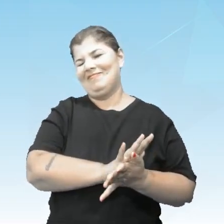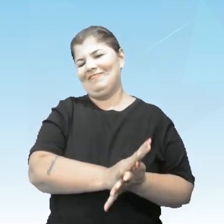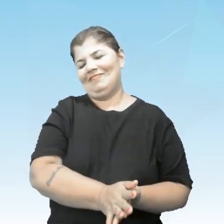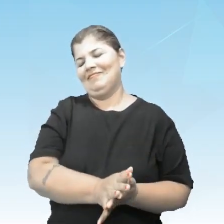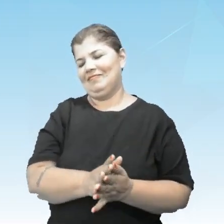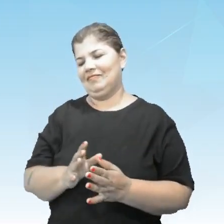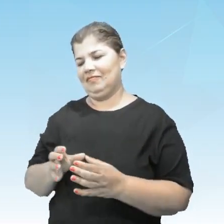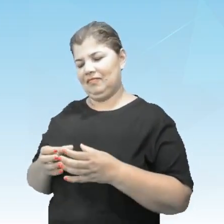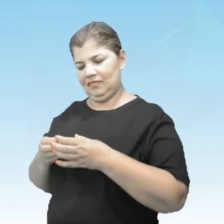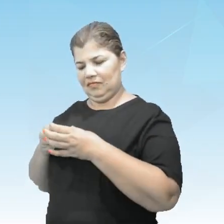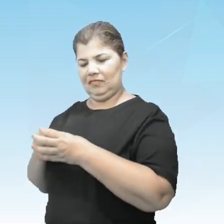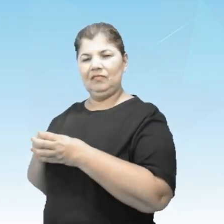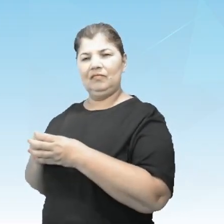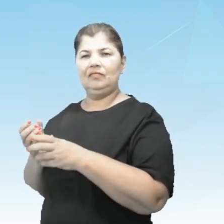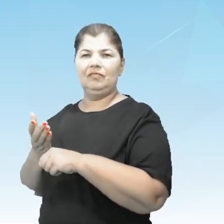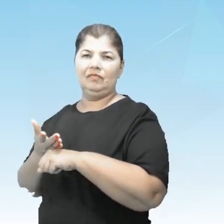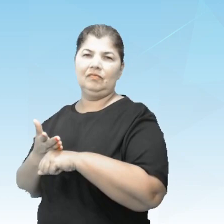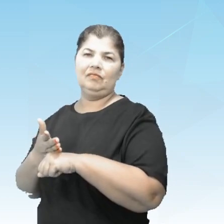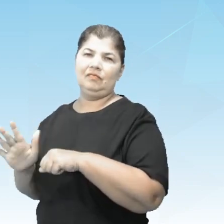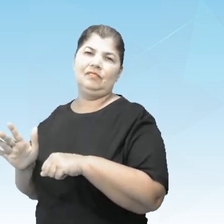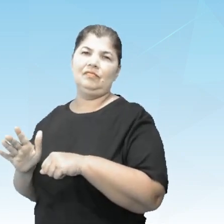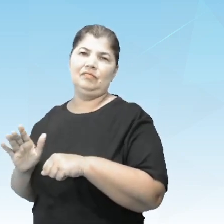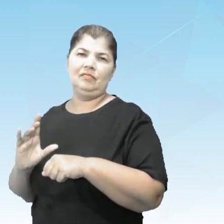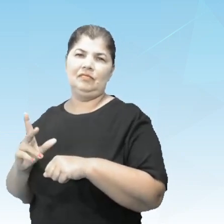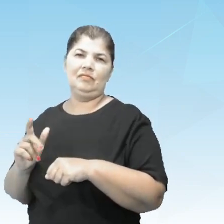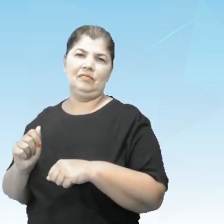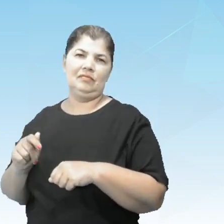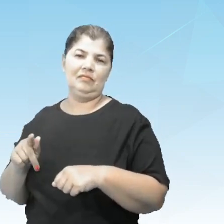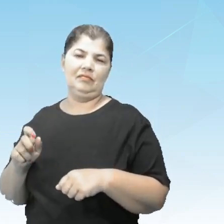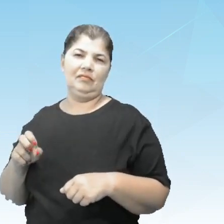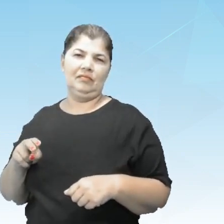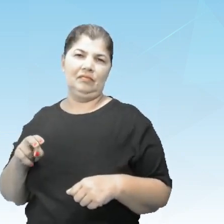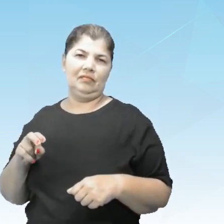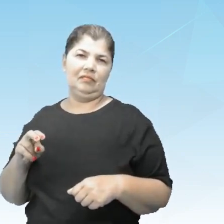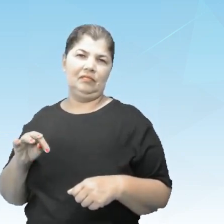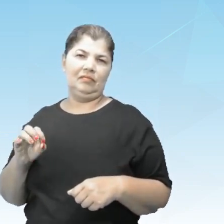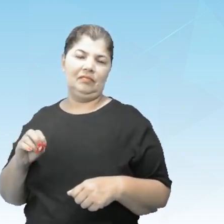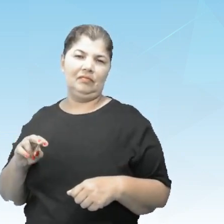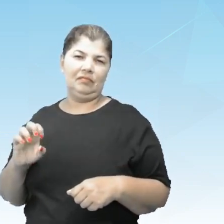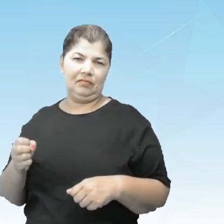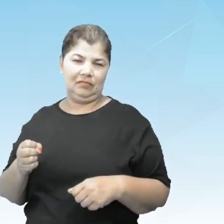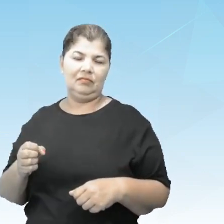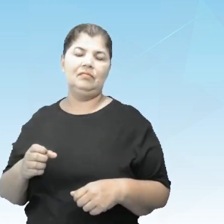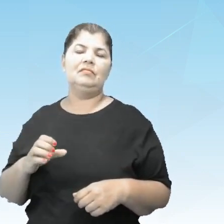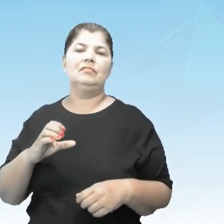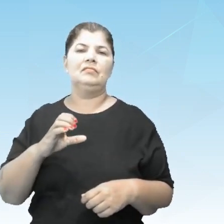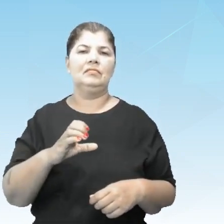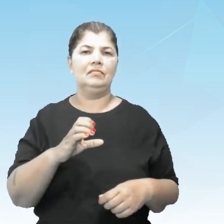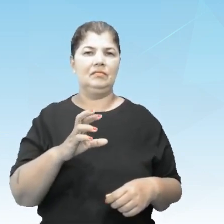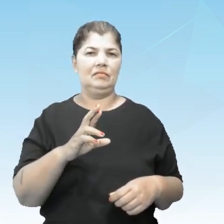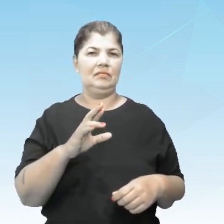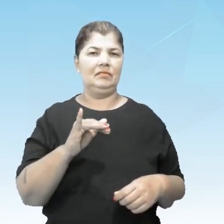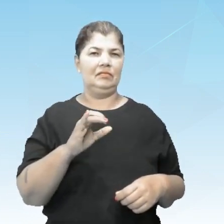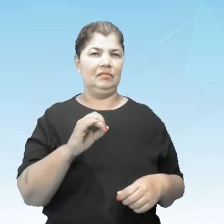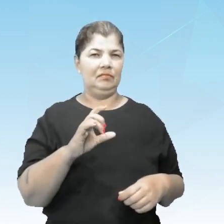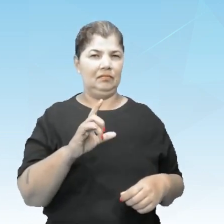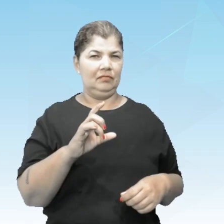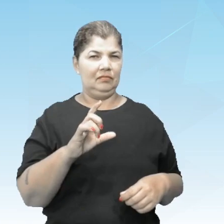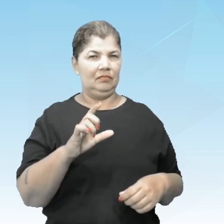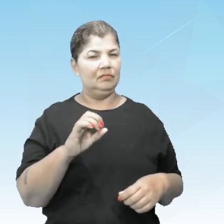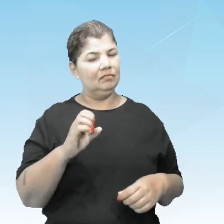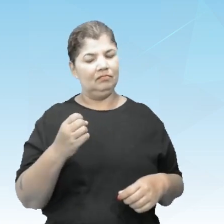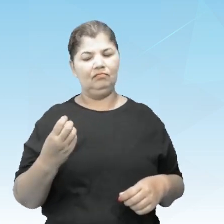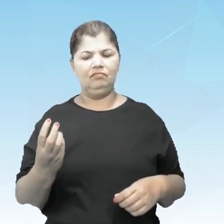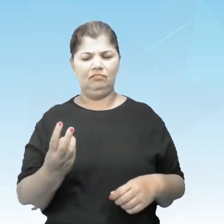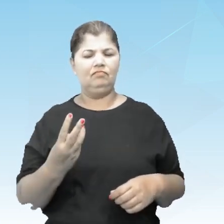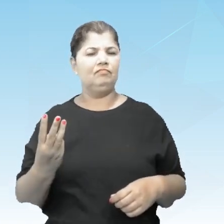minoria branca, por chapetones e crioulos. Não é isso? Então, na realidade, aí vocês vão